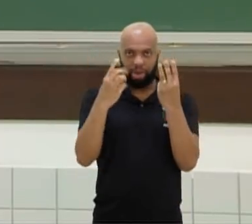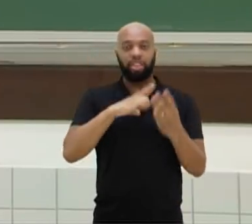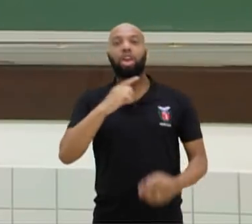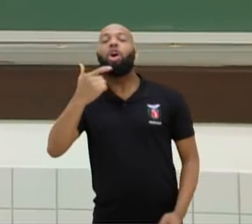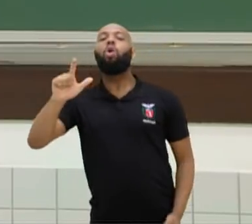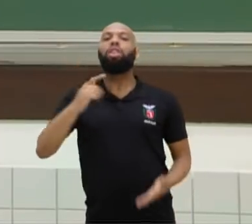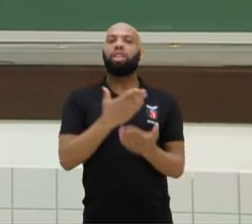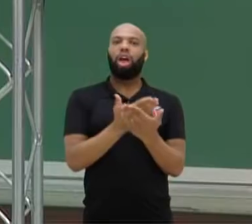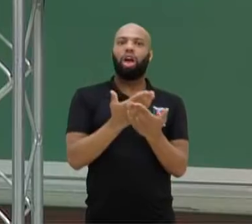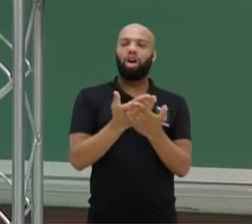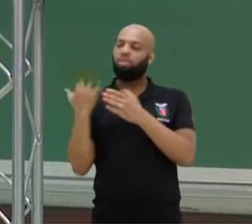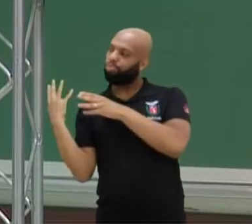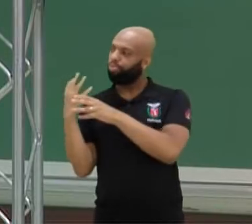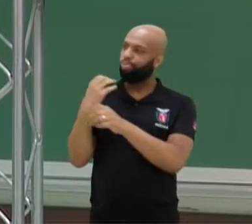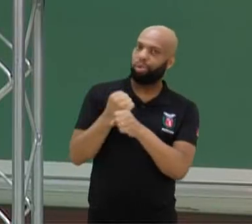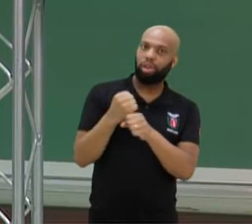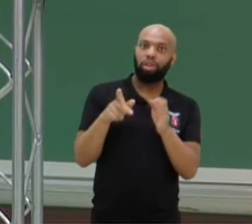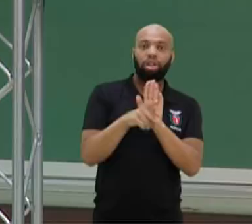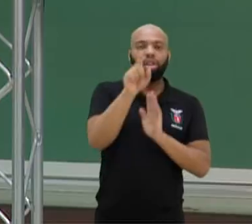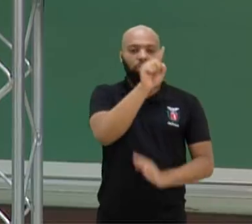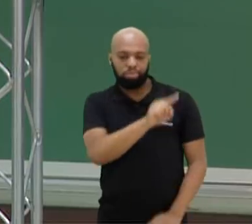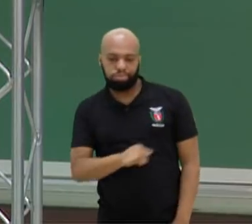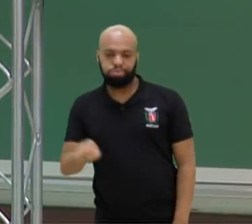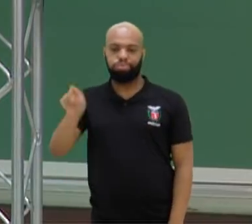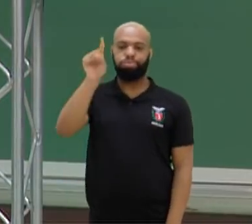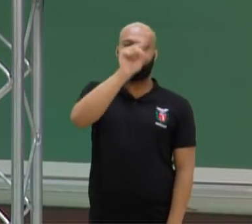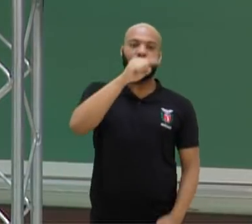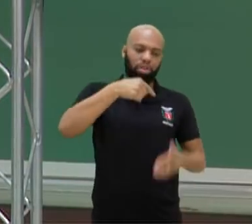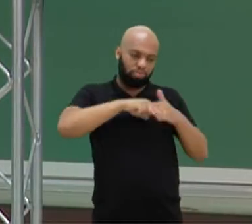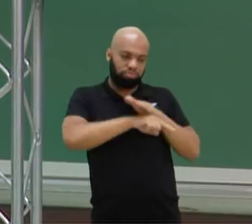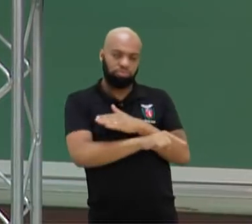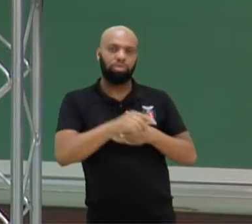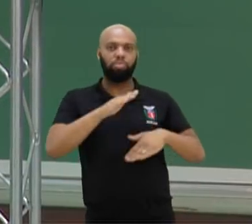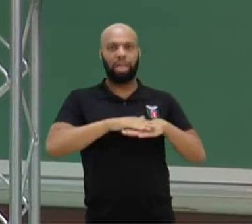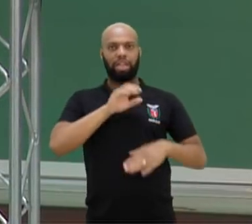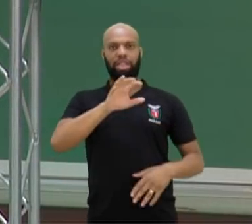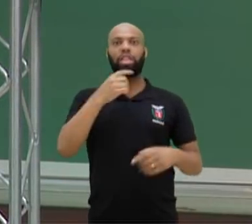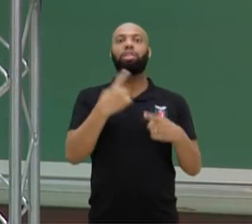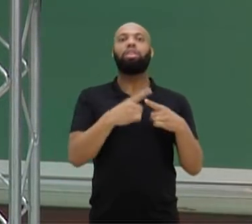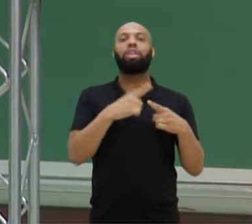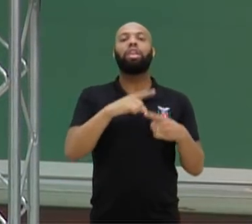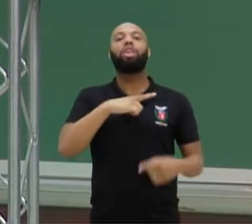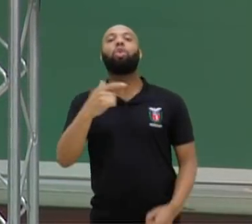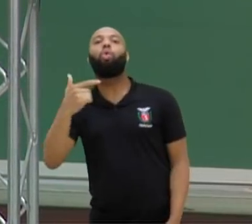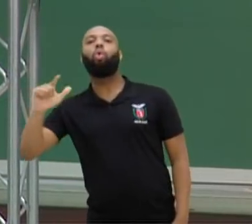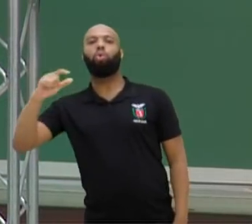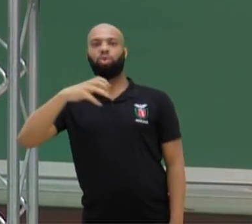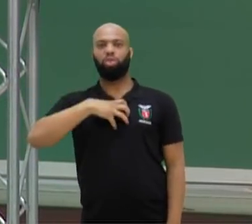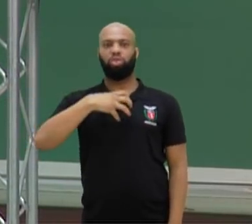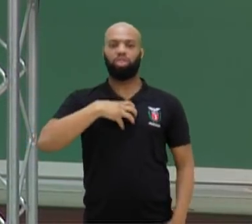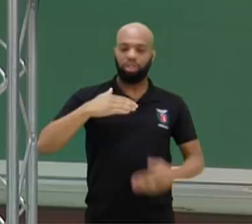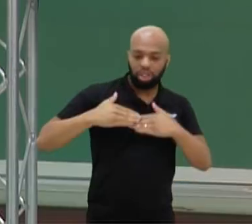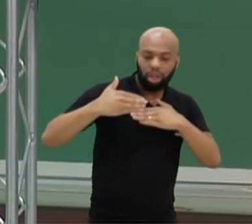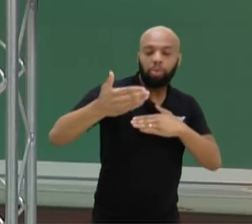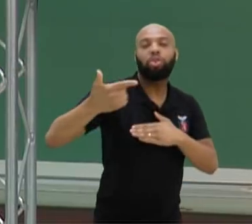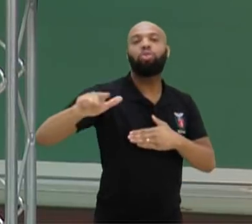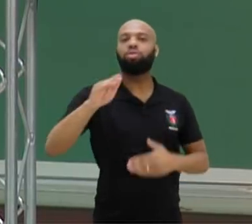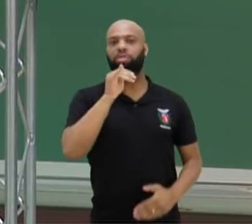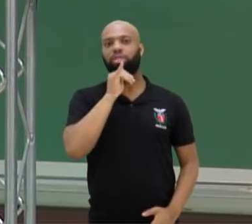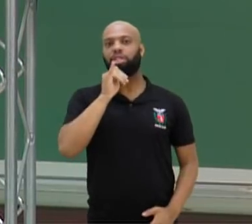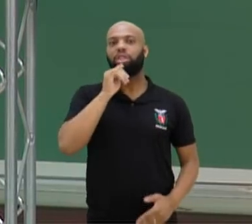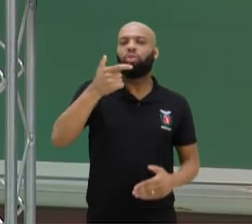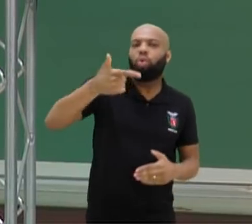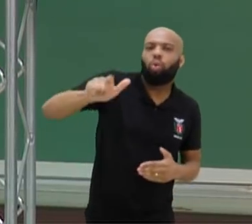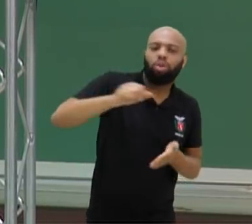retomada da circunferência. Aí eu vou aprofundar um pouquinho mais isso, no sentido de dar para vocês outras formas, a partir de outros